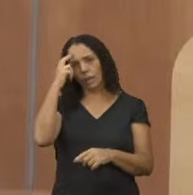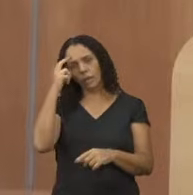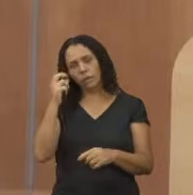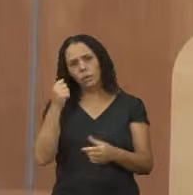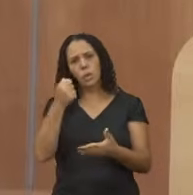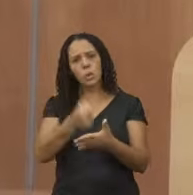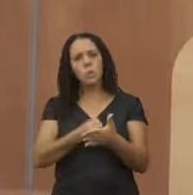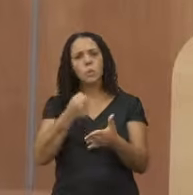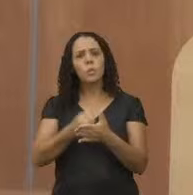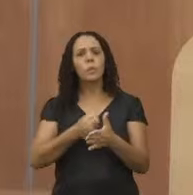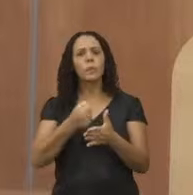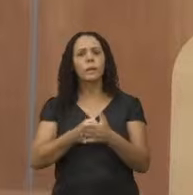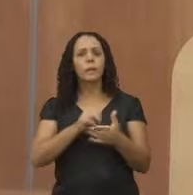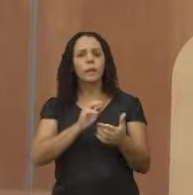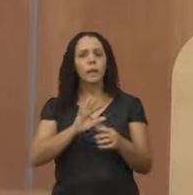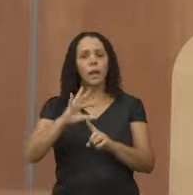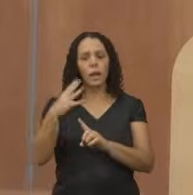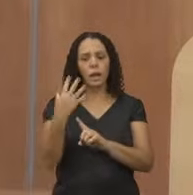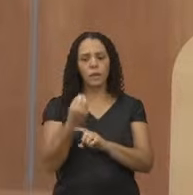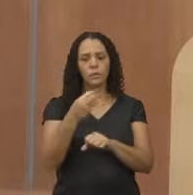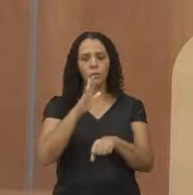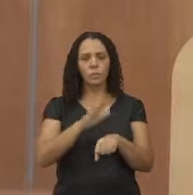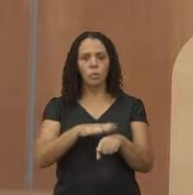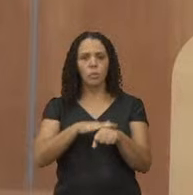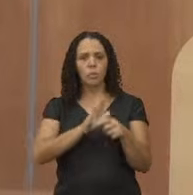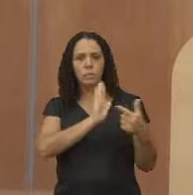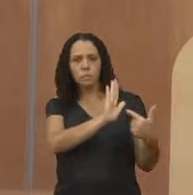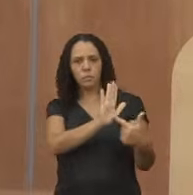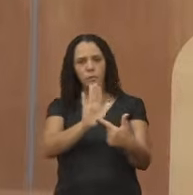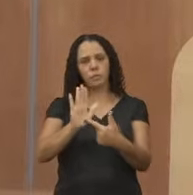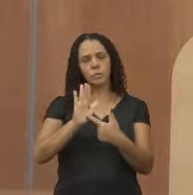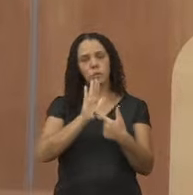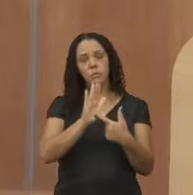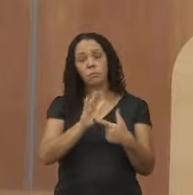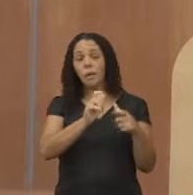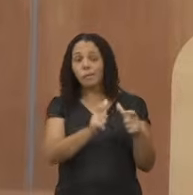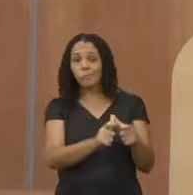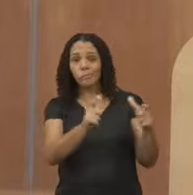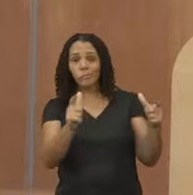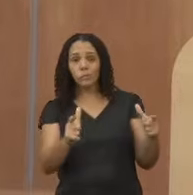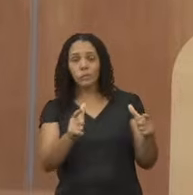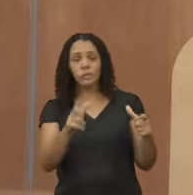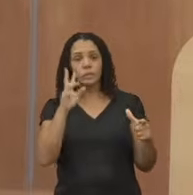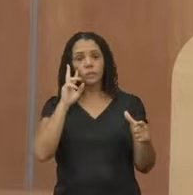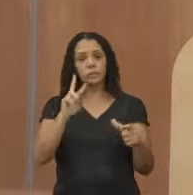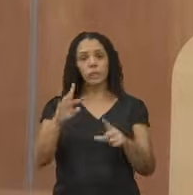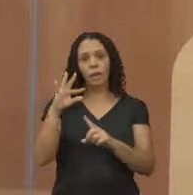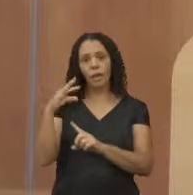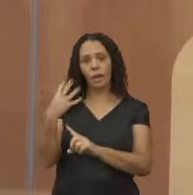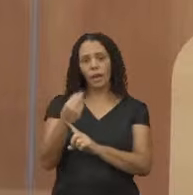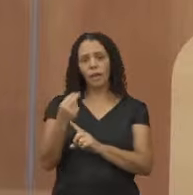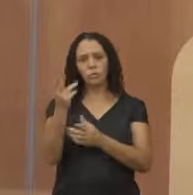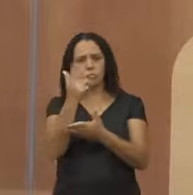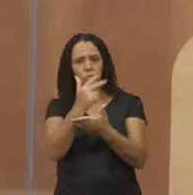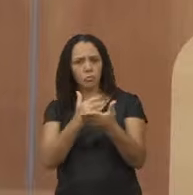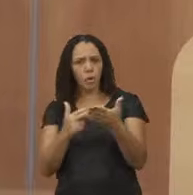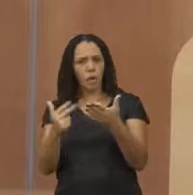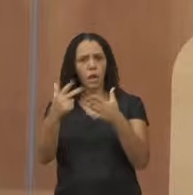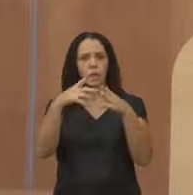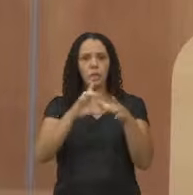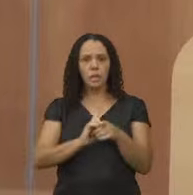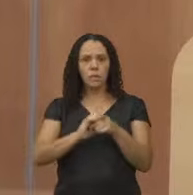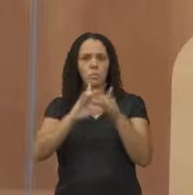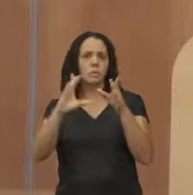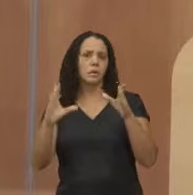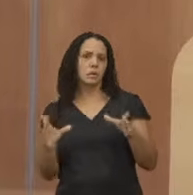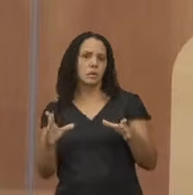reconhecida. Para muitos, o grafite é visto como arte democrática, humanizadora, pois os desenhos ficam